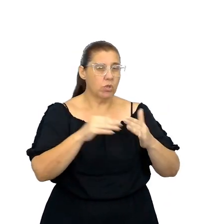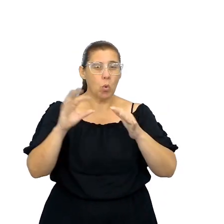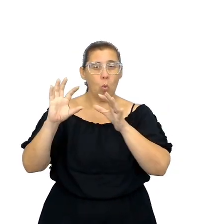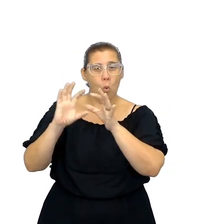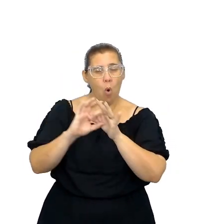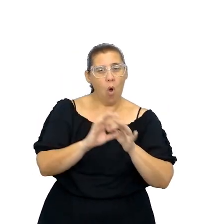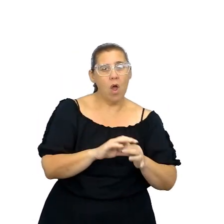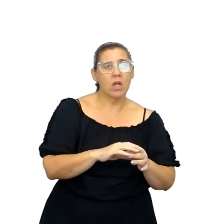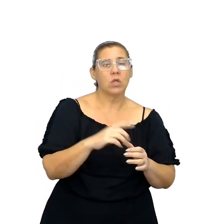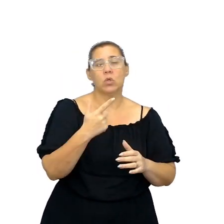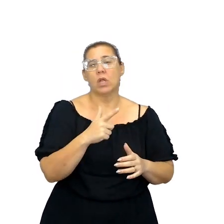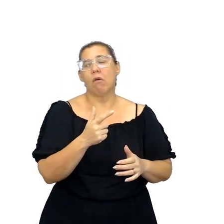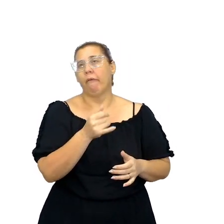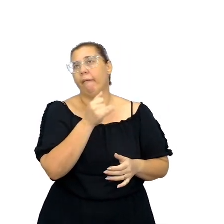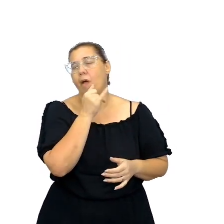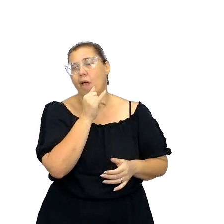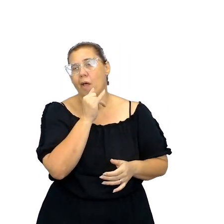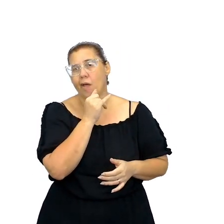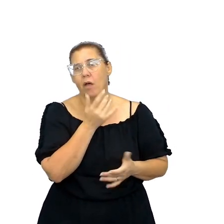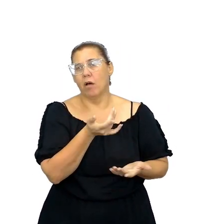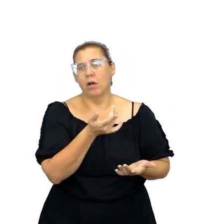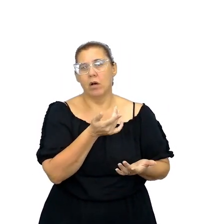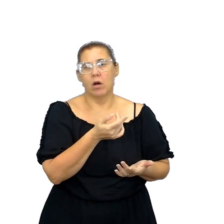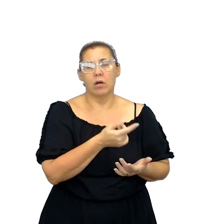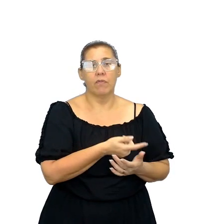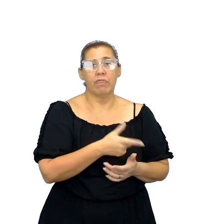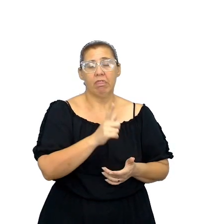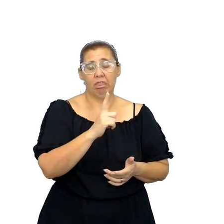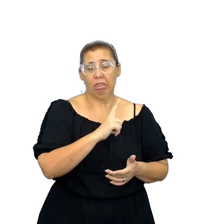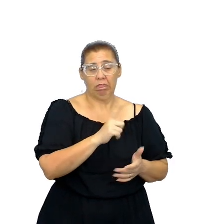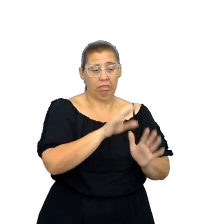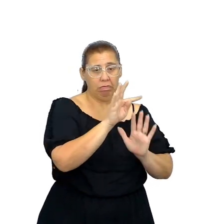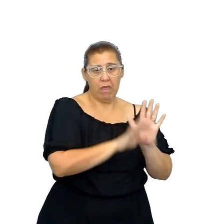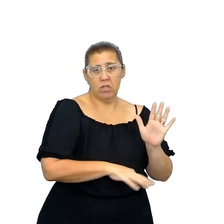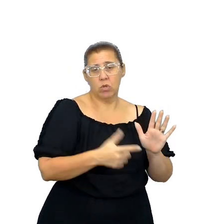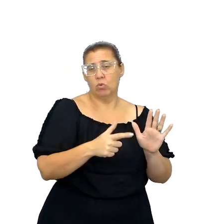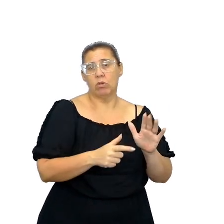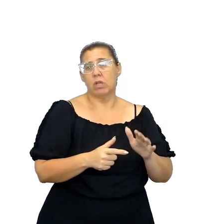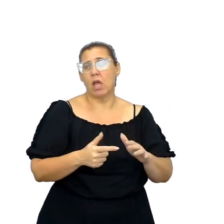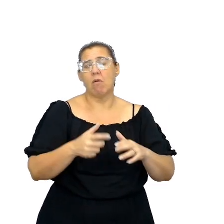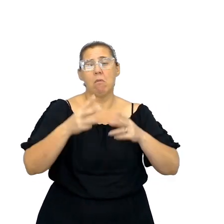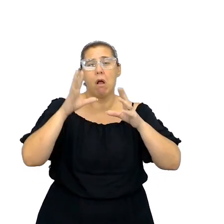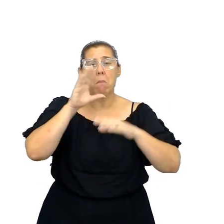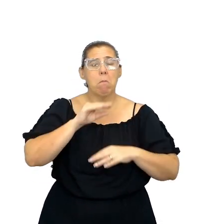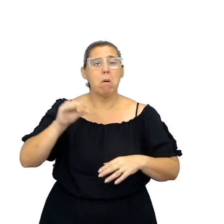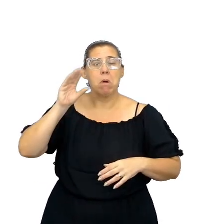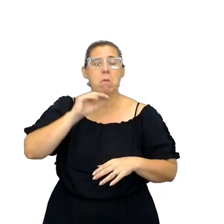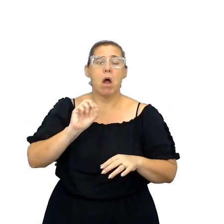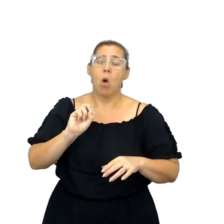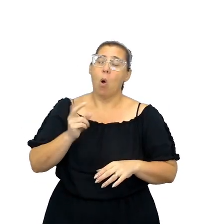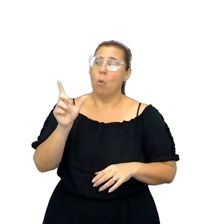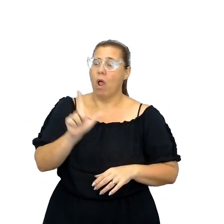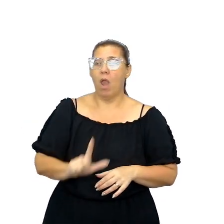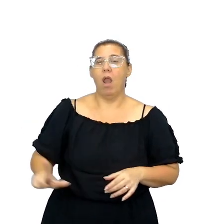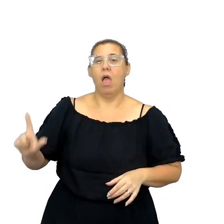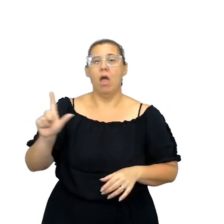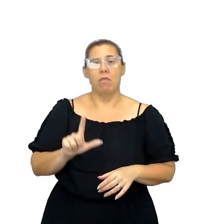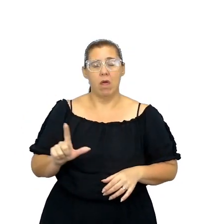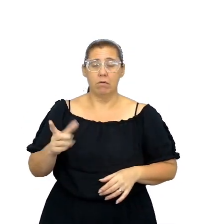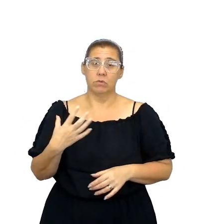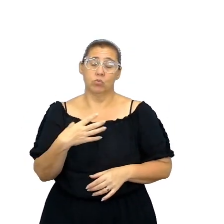uso de marcadores, como, por exemplo, textos não verbais, ou ainda textos literários, que, devido ao seu